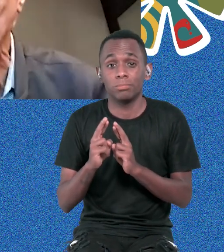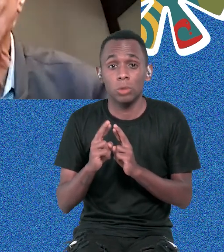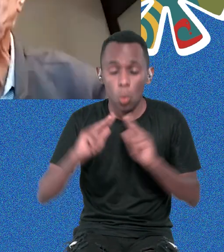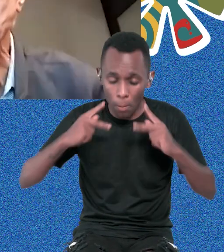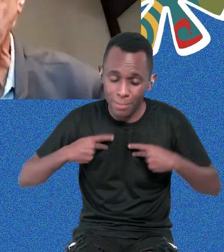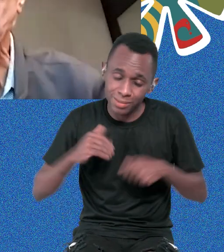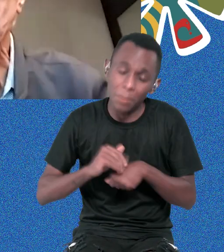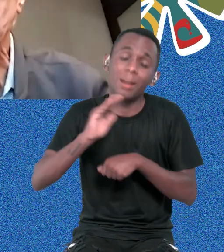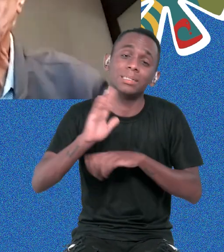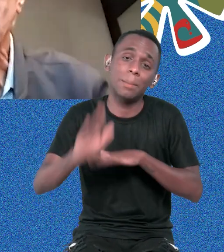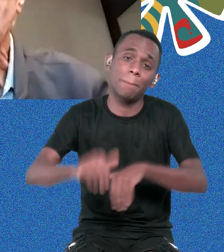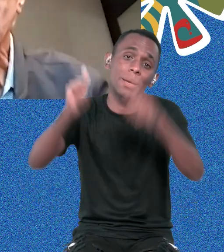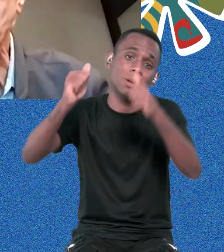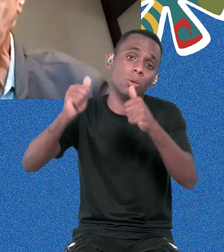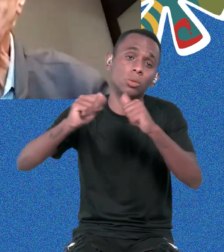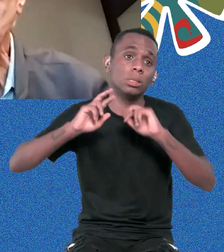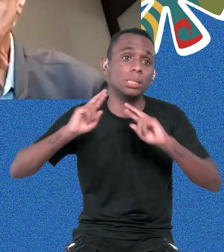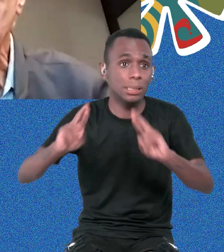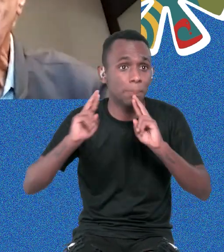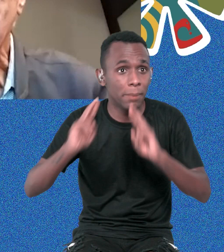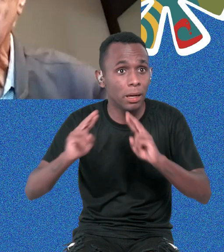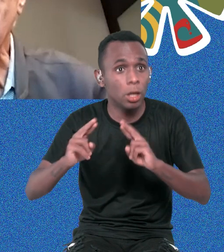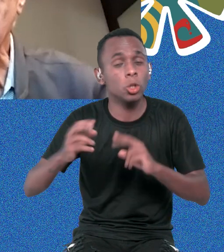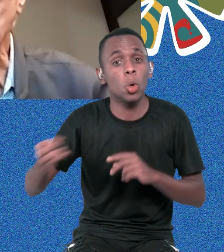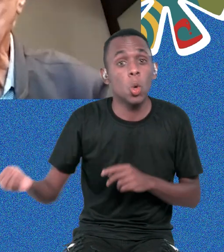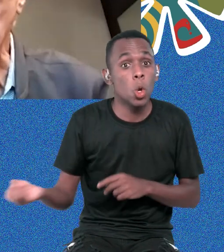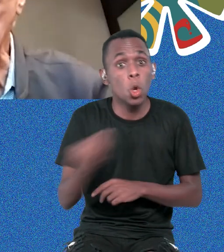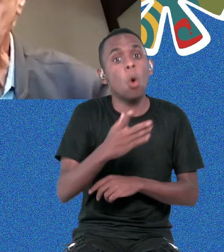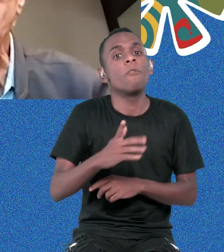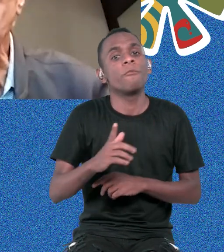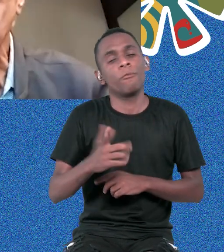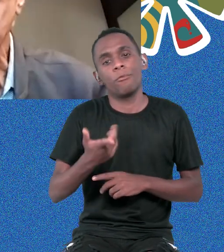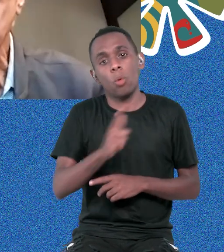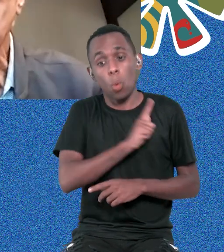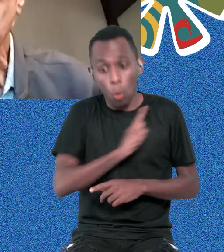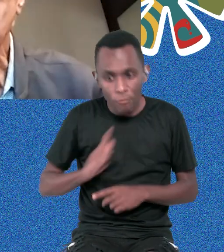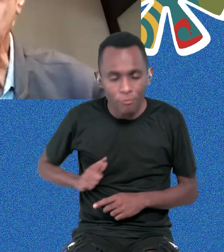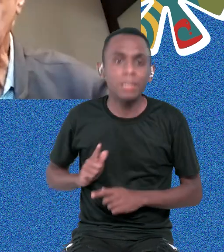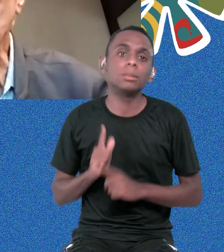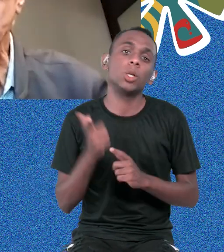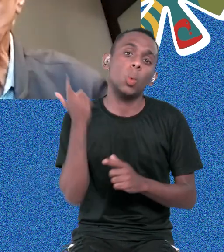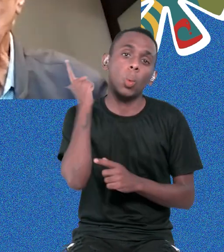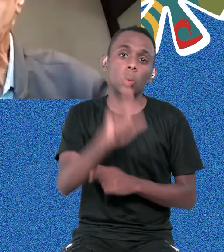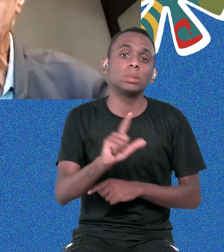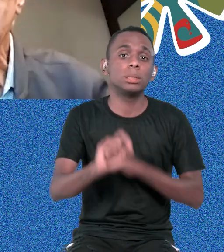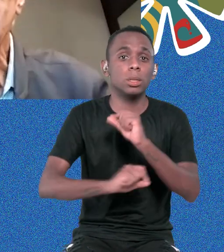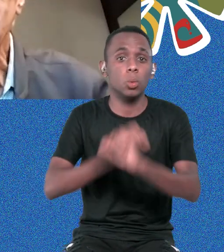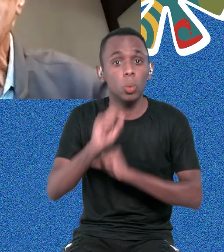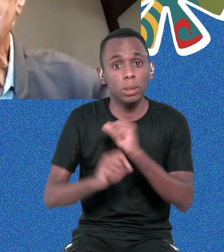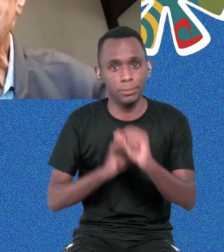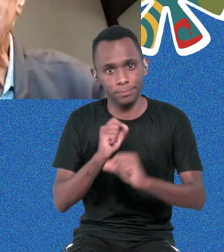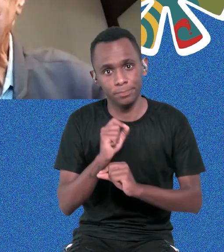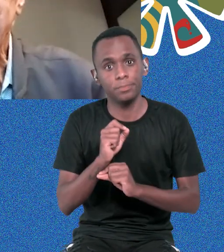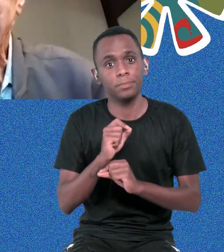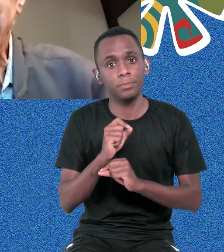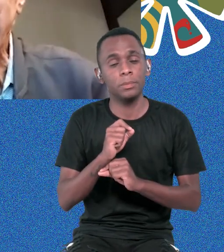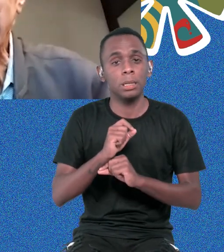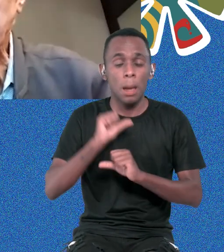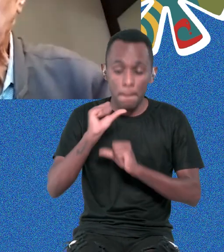pouco, mais humanos. Esperamos que o novo governo tenha condições